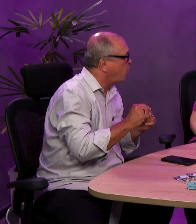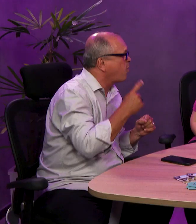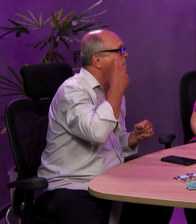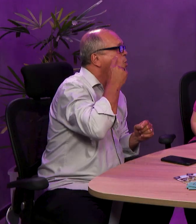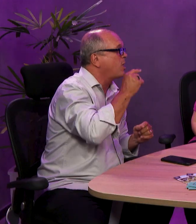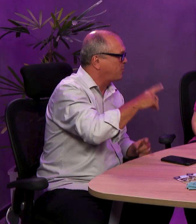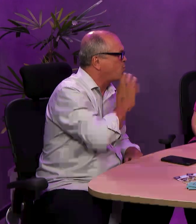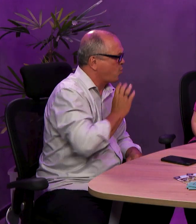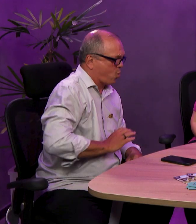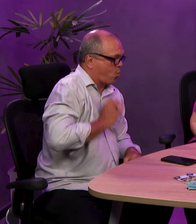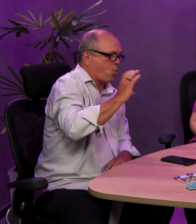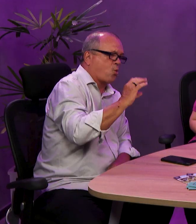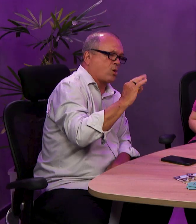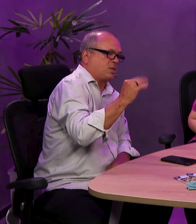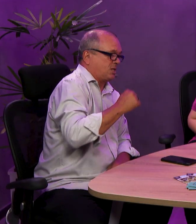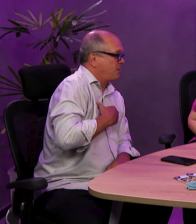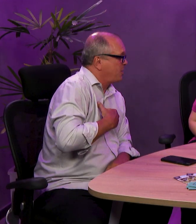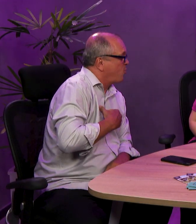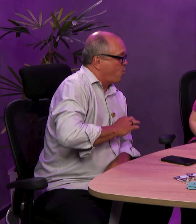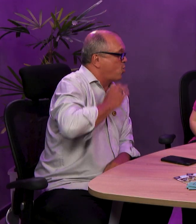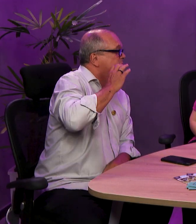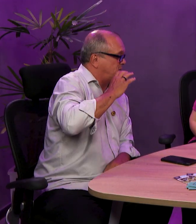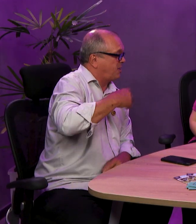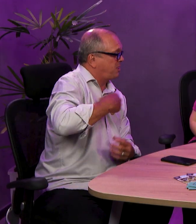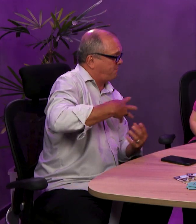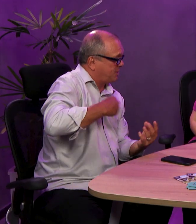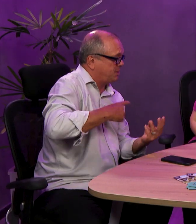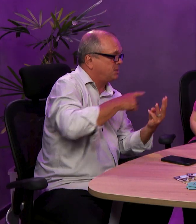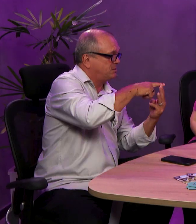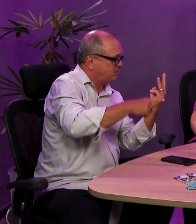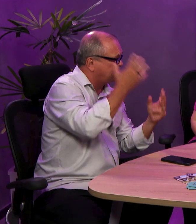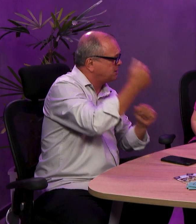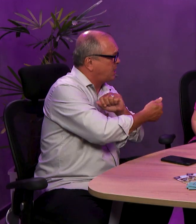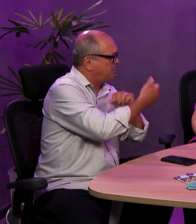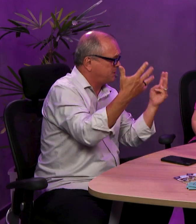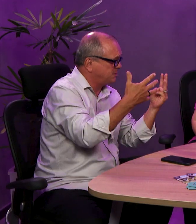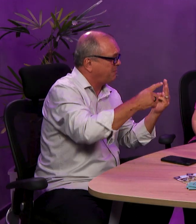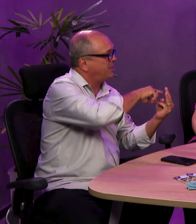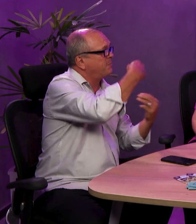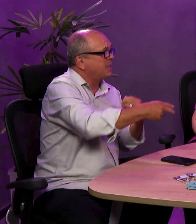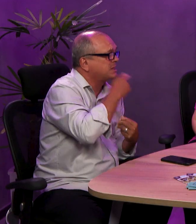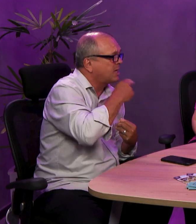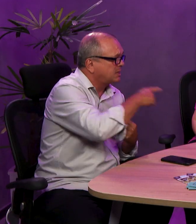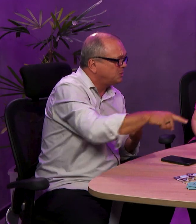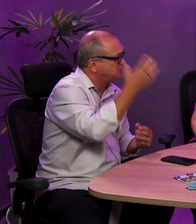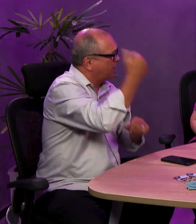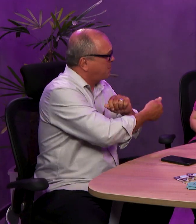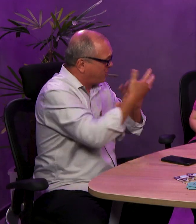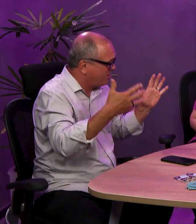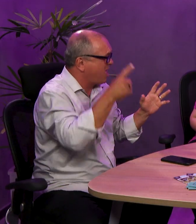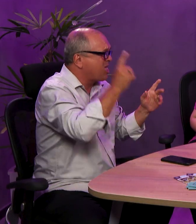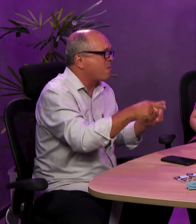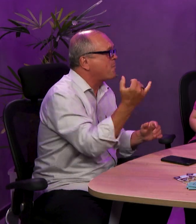Livinha, também agradeço, né, bastante. E eu gostaria de ressaltar que eu tenho 3 filhos ouvintes, né,